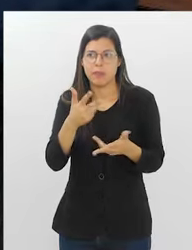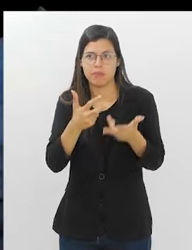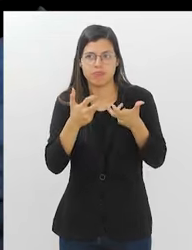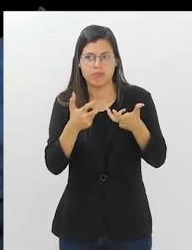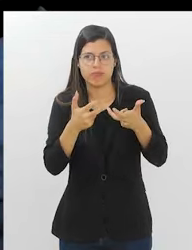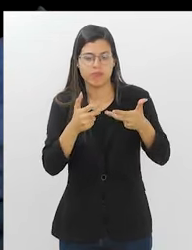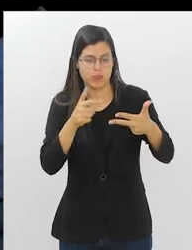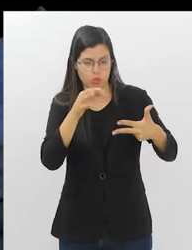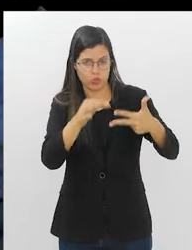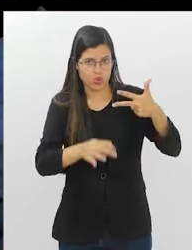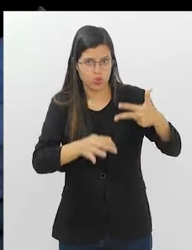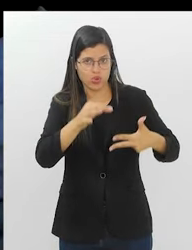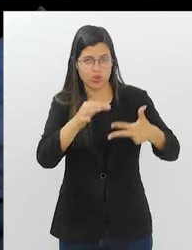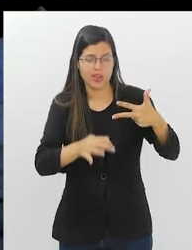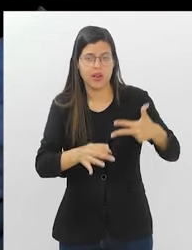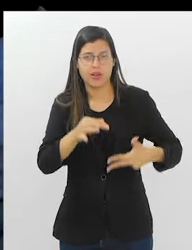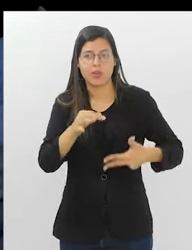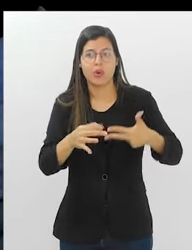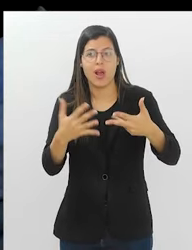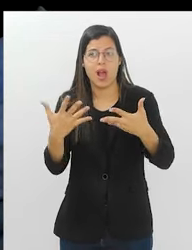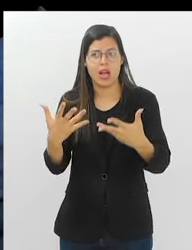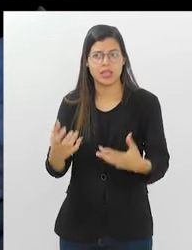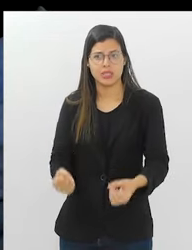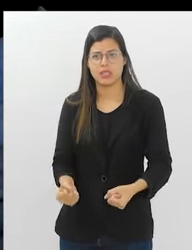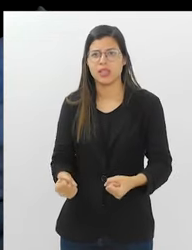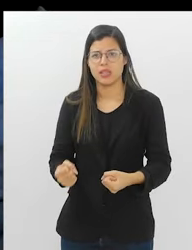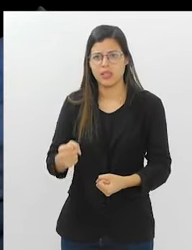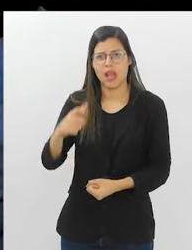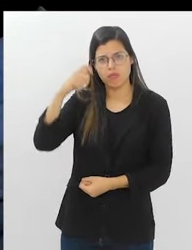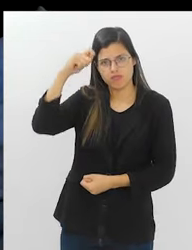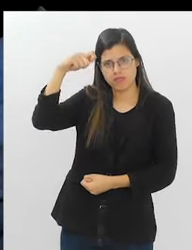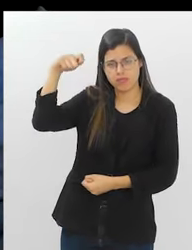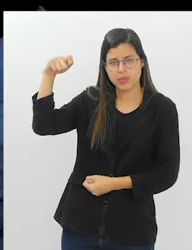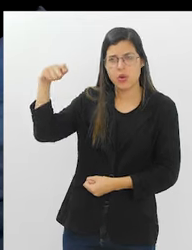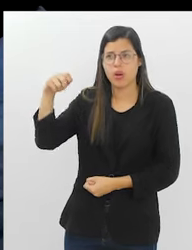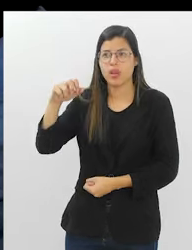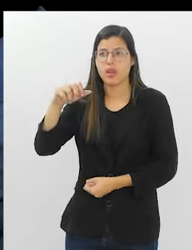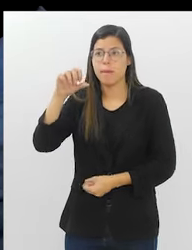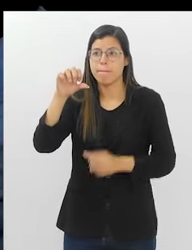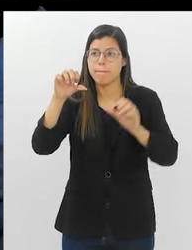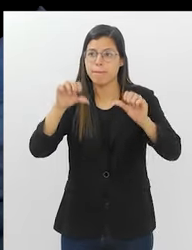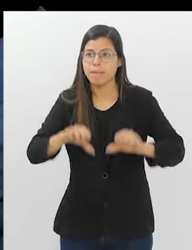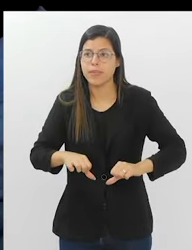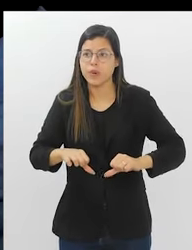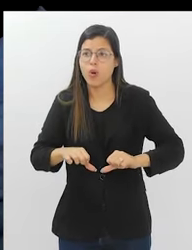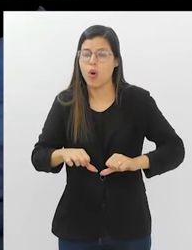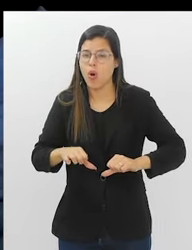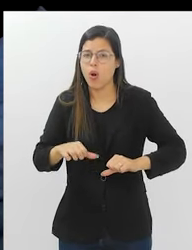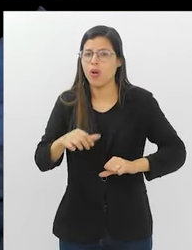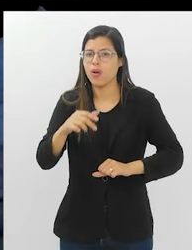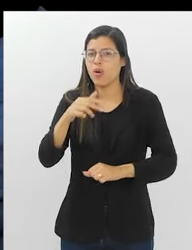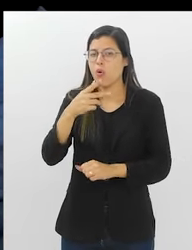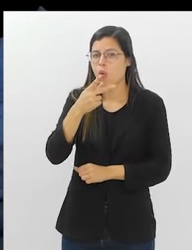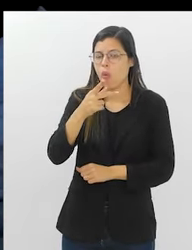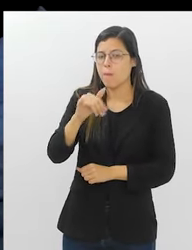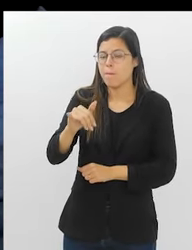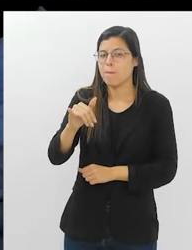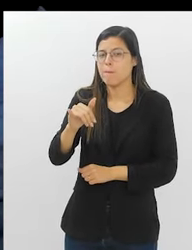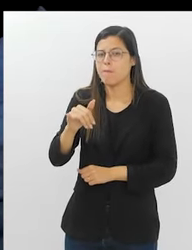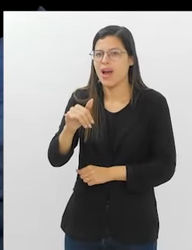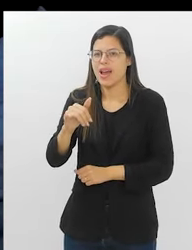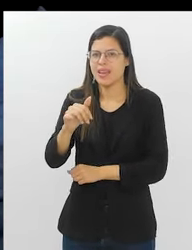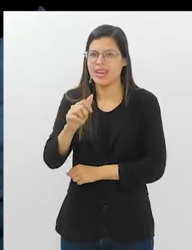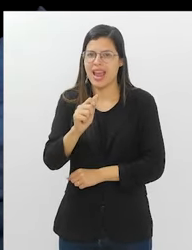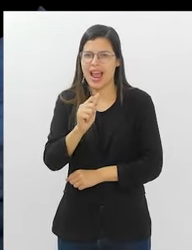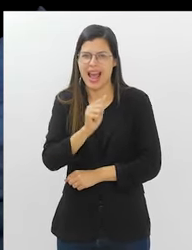poder judiciário aceitar isso. E o pior, o pai sendo ateu e